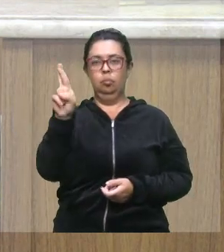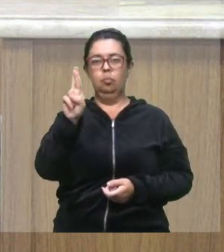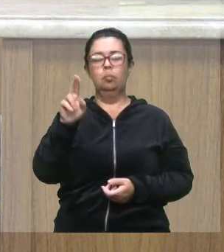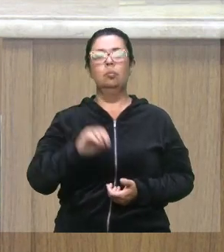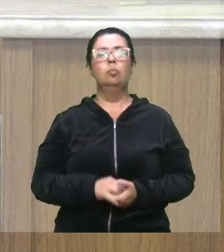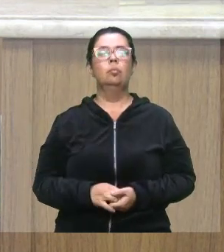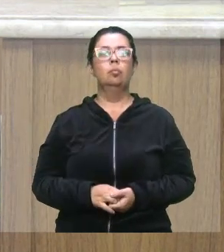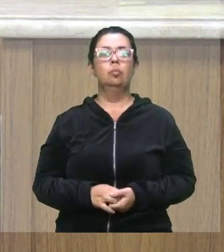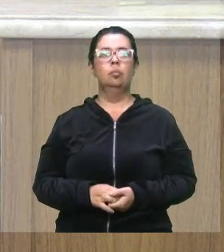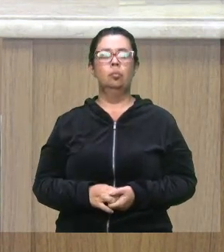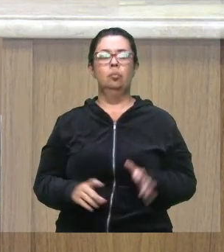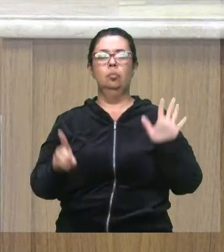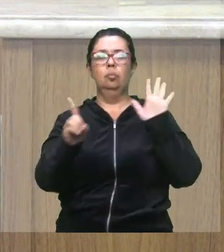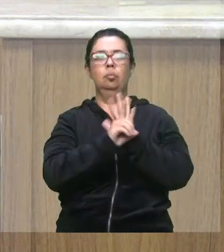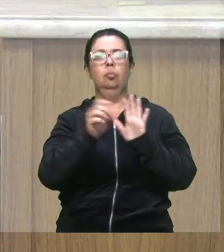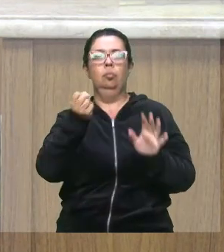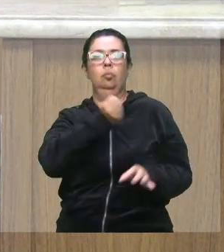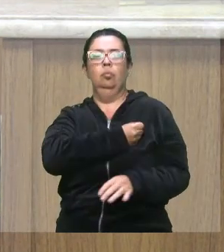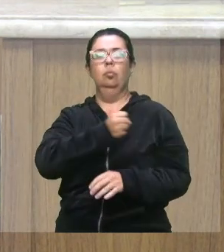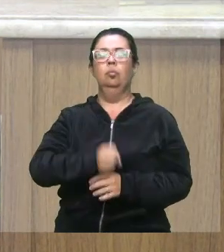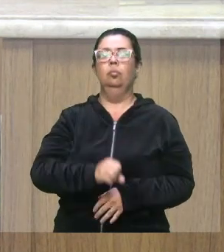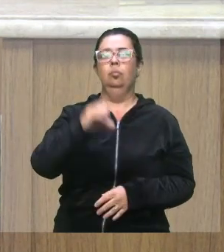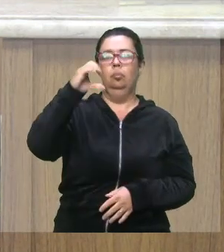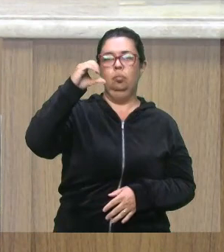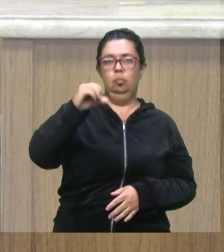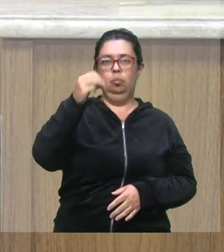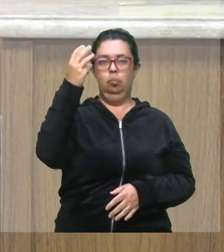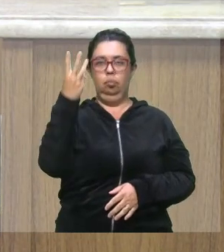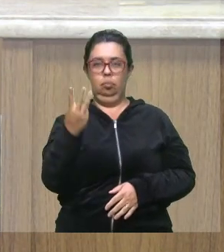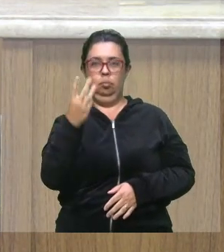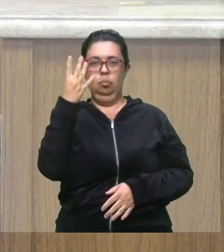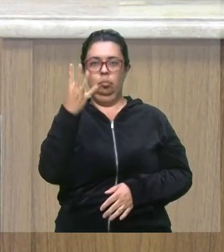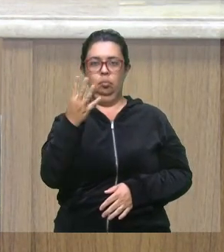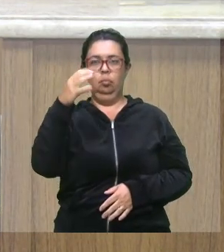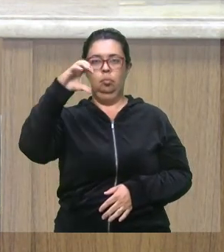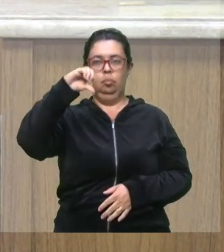R$ 21.932,09. Decreto número